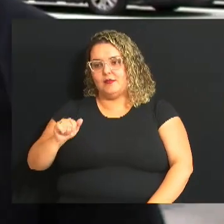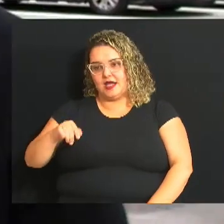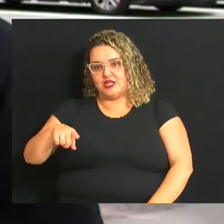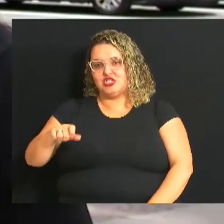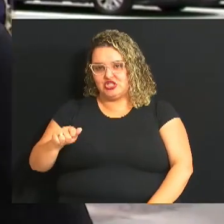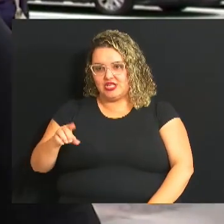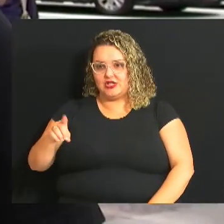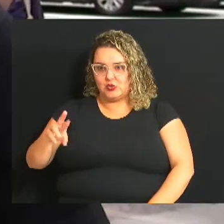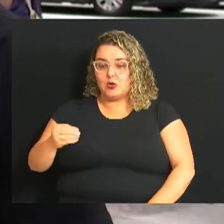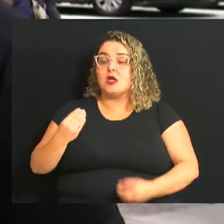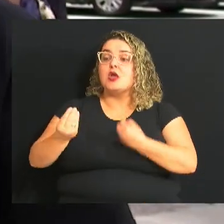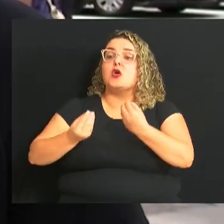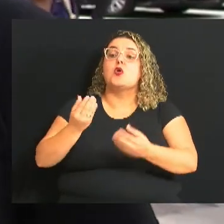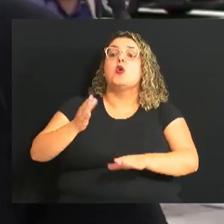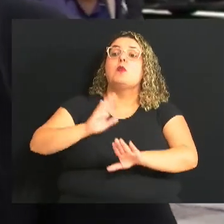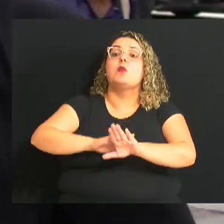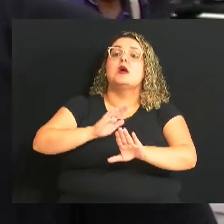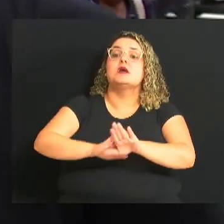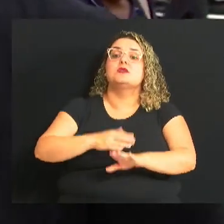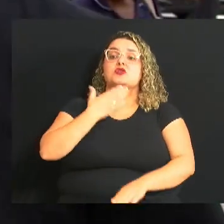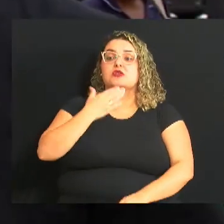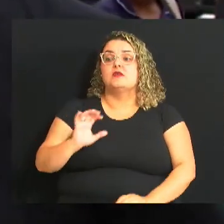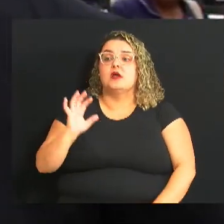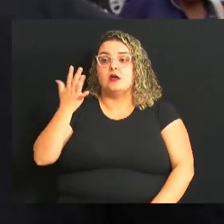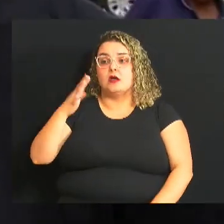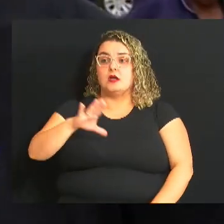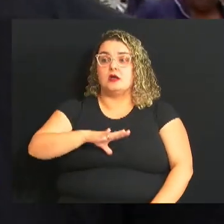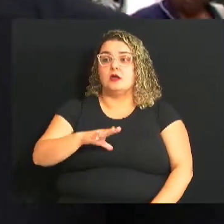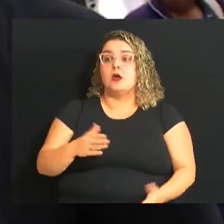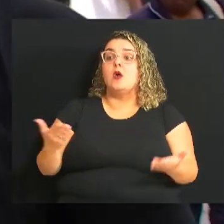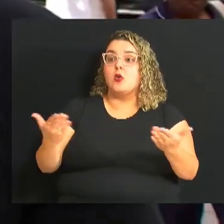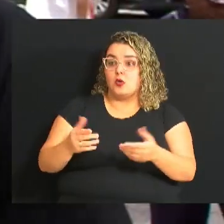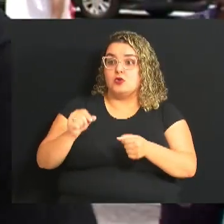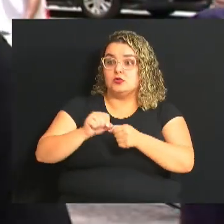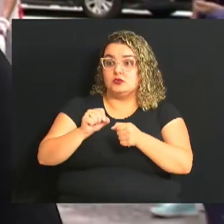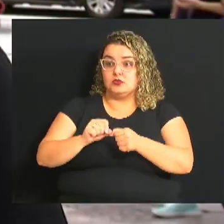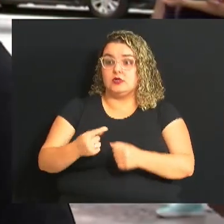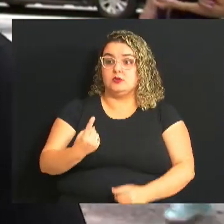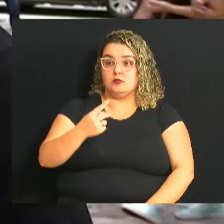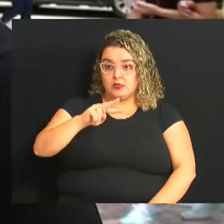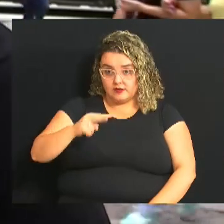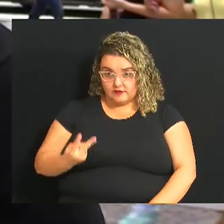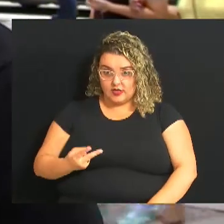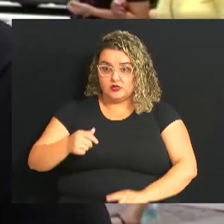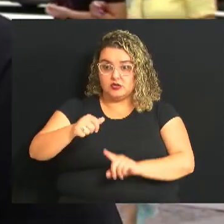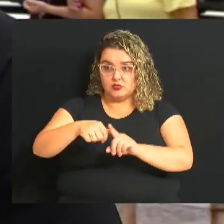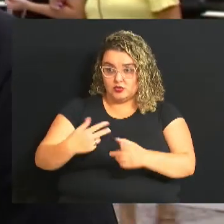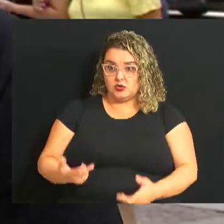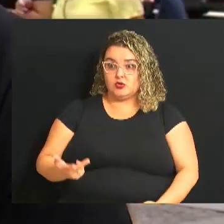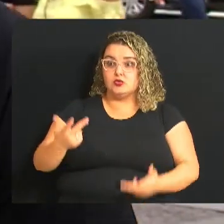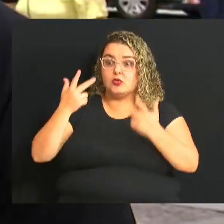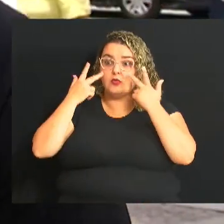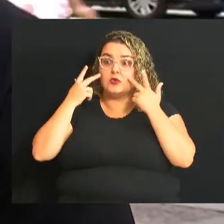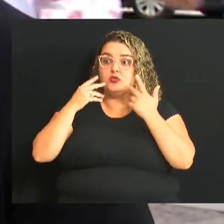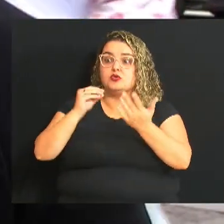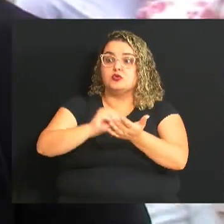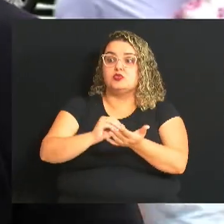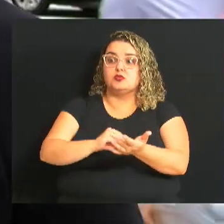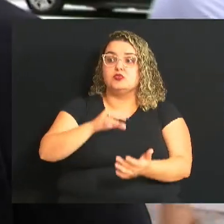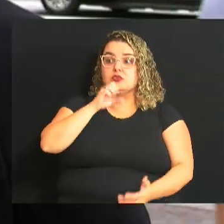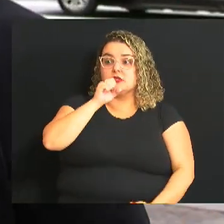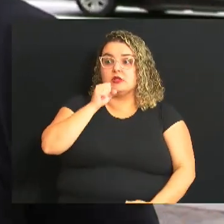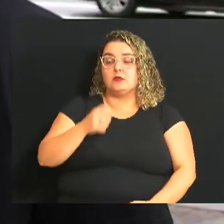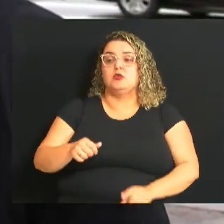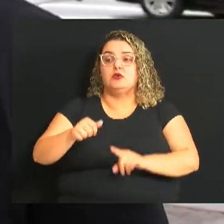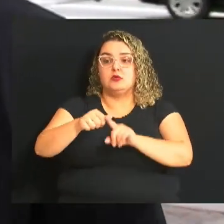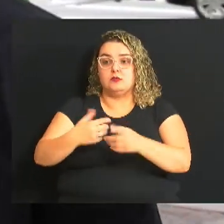ação de Natal será realizada no município. Hoje a gente faz ação uma vez por mês aqui em Campinas, normalmente no último sábado do mês, com exceção da ação